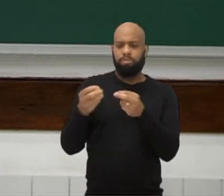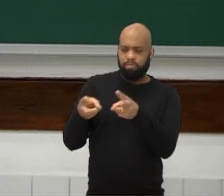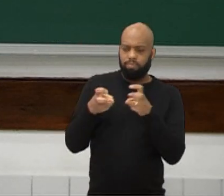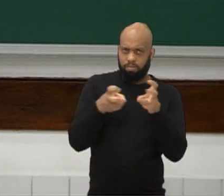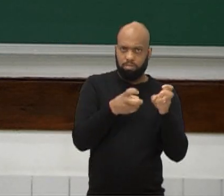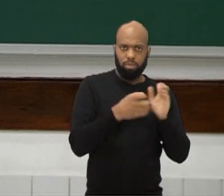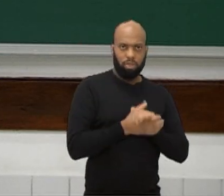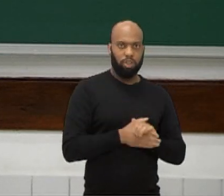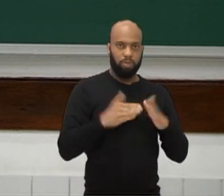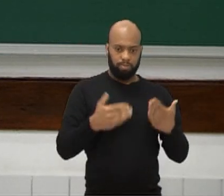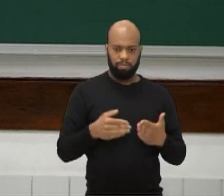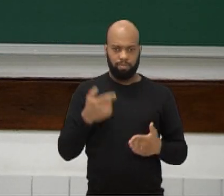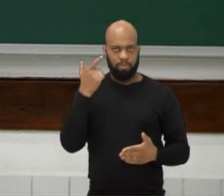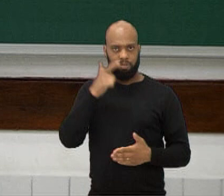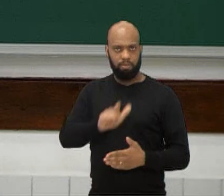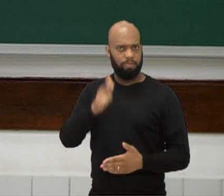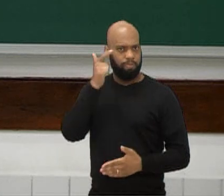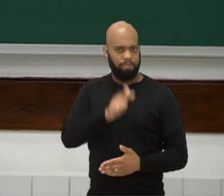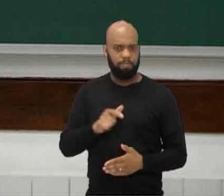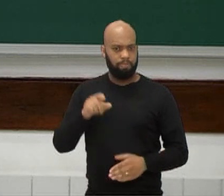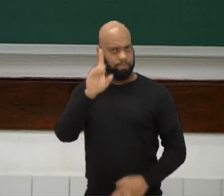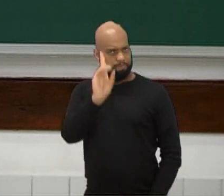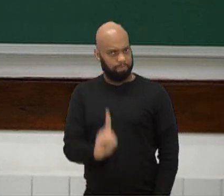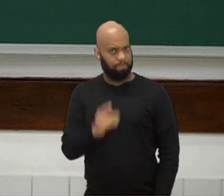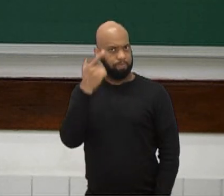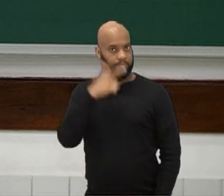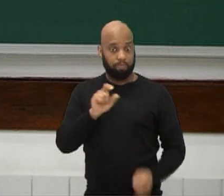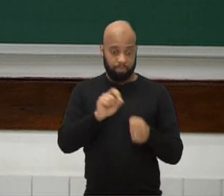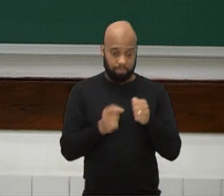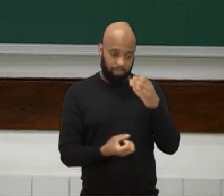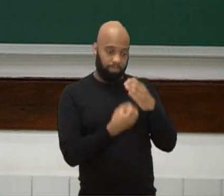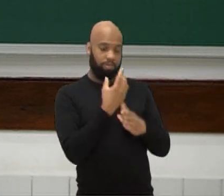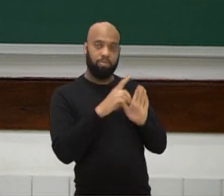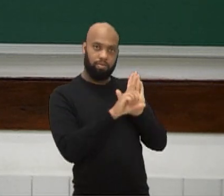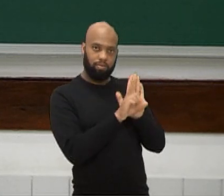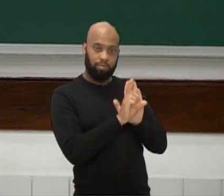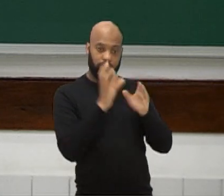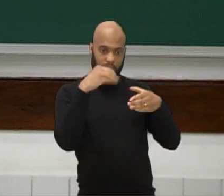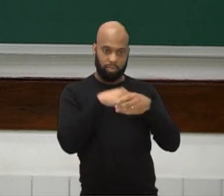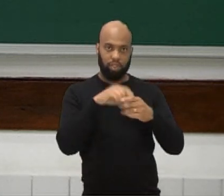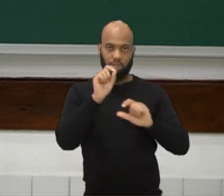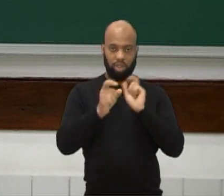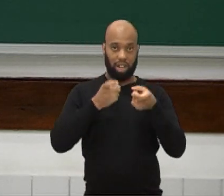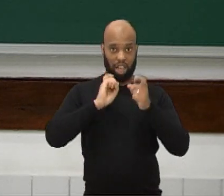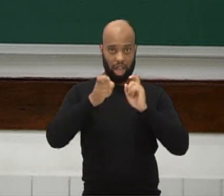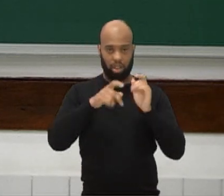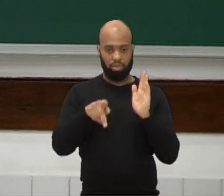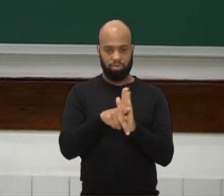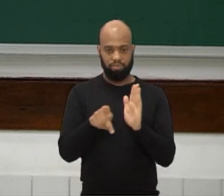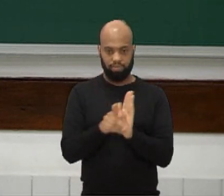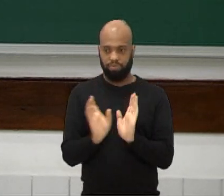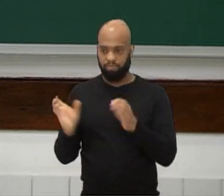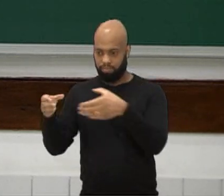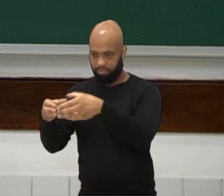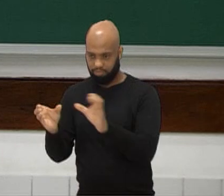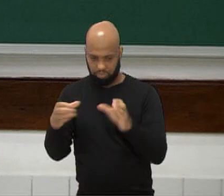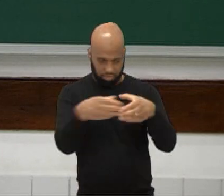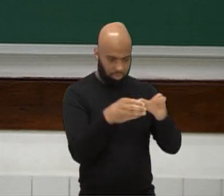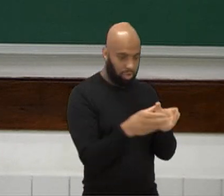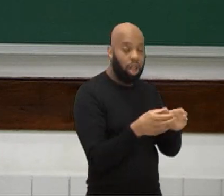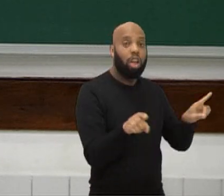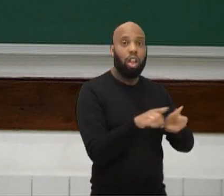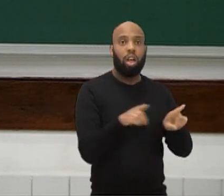as províncias ganhavam o direito de fazer leis em assembleias provinciais e também de